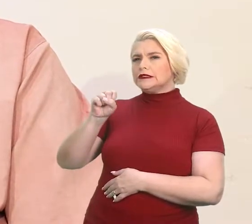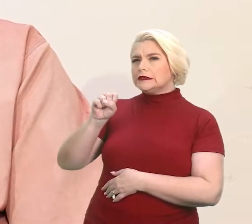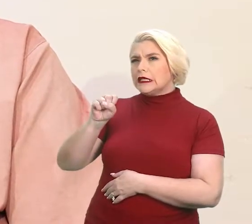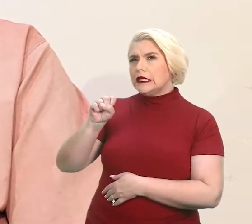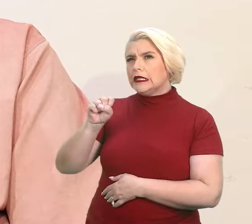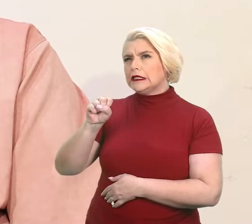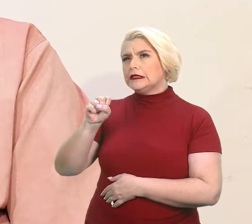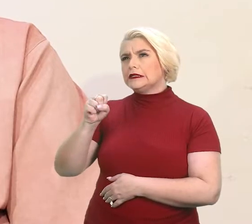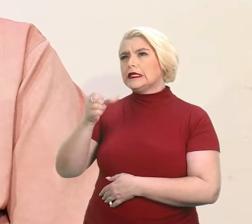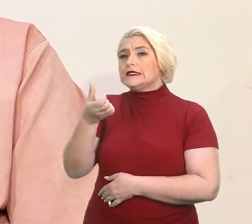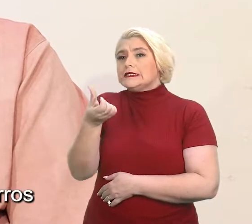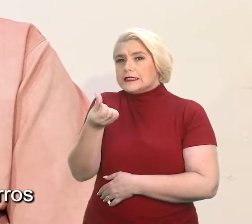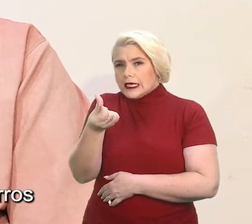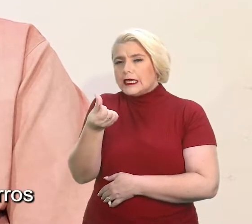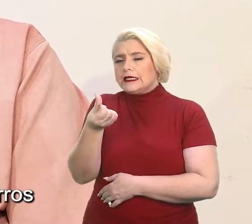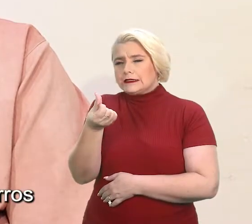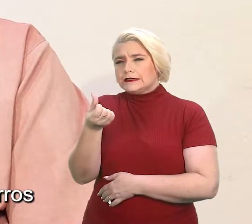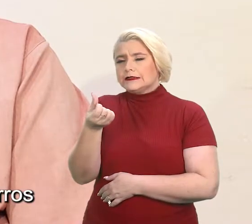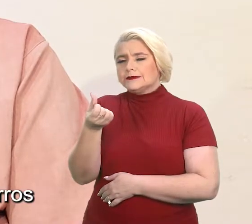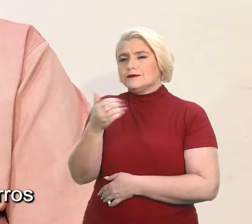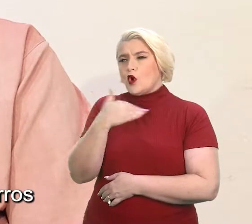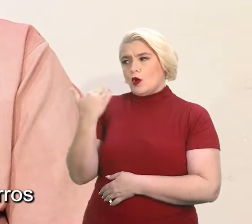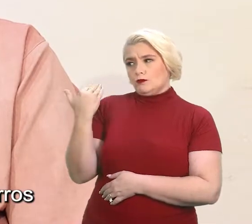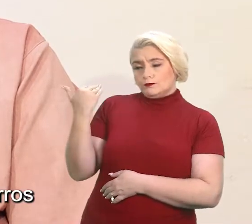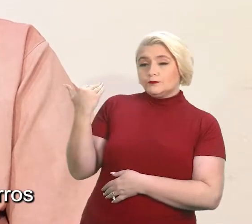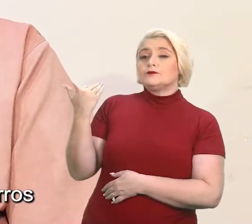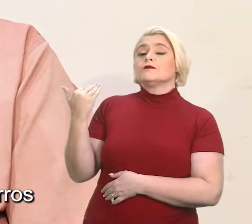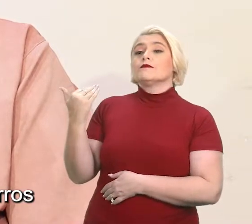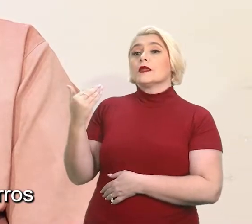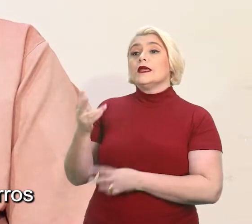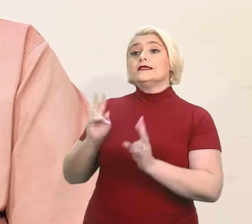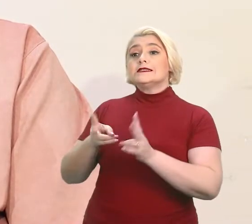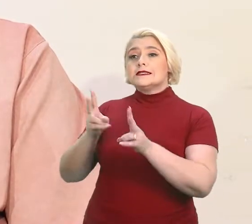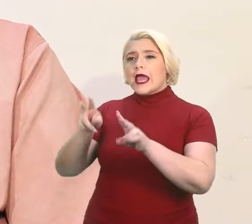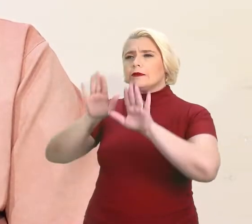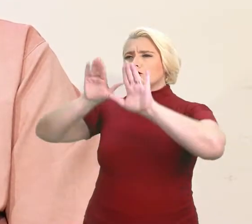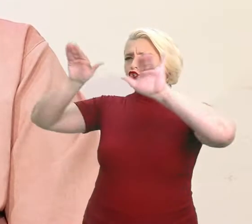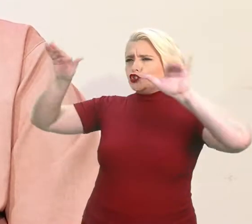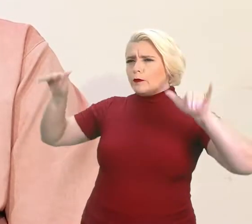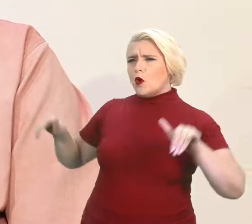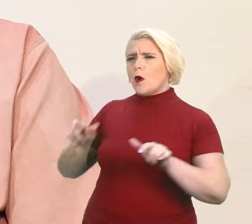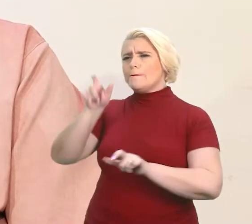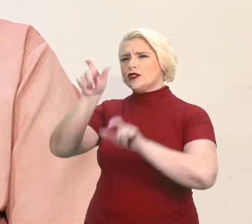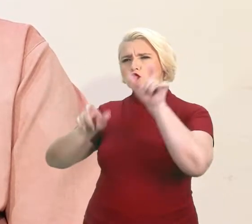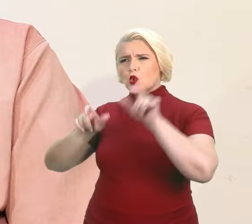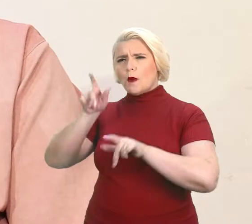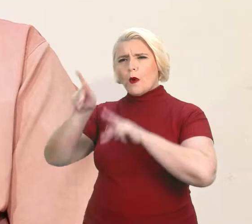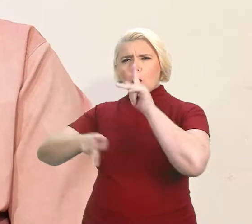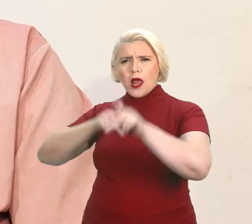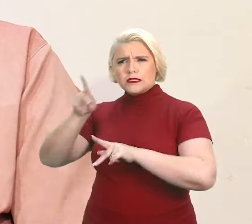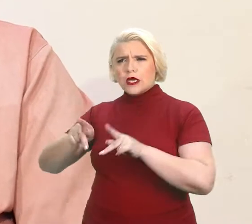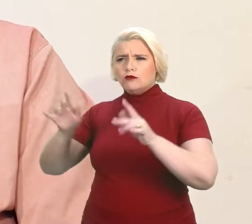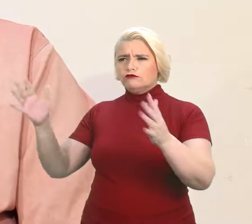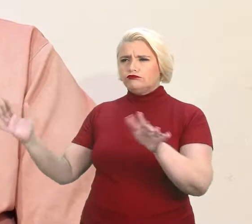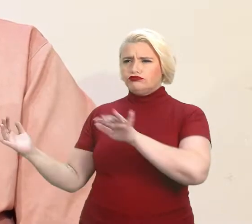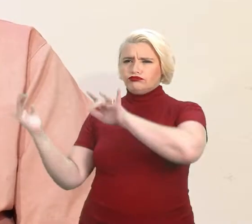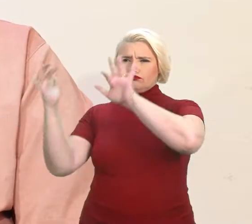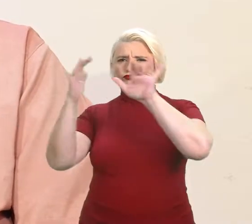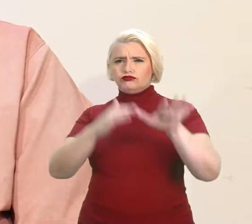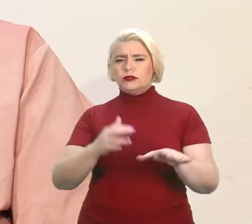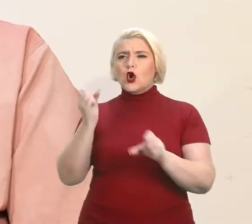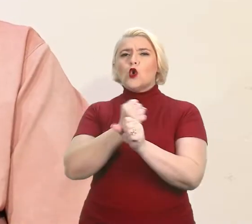86 anos. Ele sempre juntou a comunidade nos bairros para fazer os mutirões de serviço.